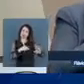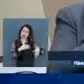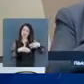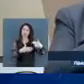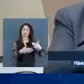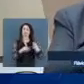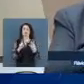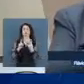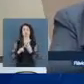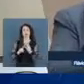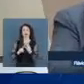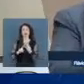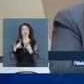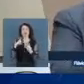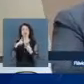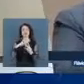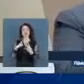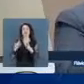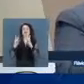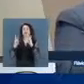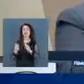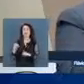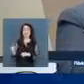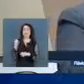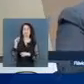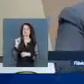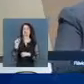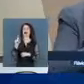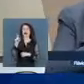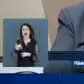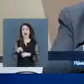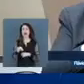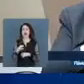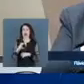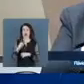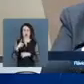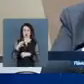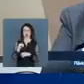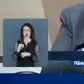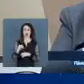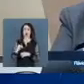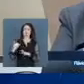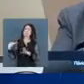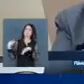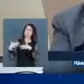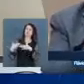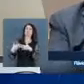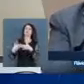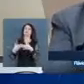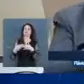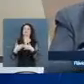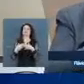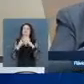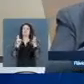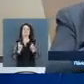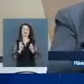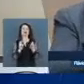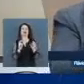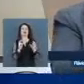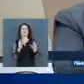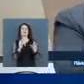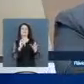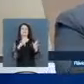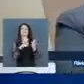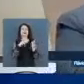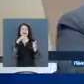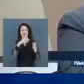E 4, temos um tema de alta importância, que é o Código de Processo Penal, que eu já aludi, que tramita no Congresso Nacional, que